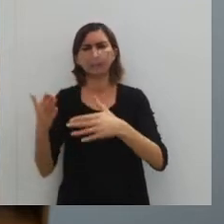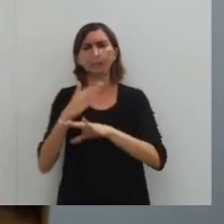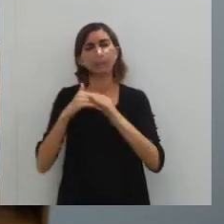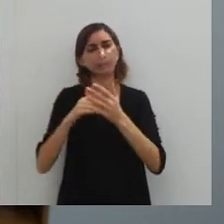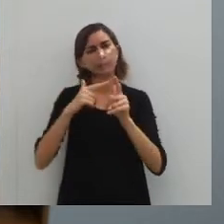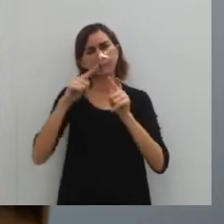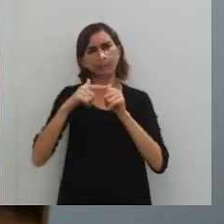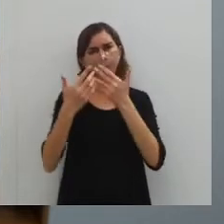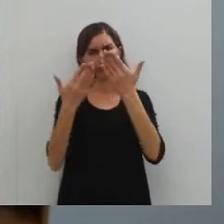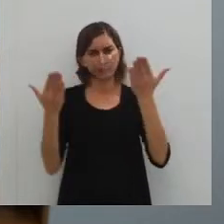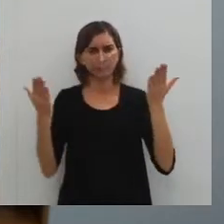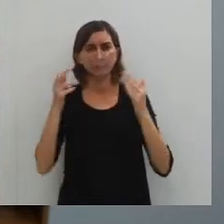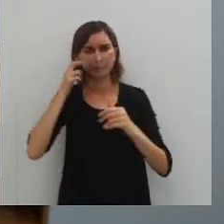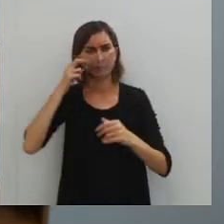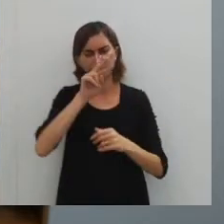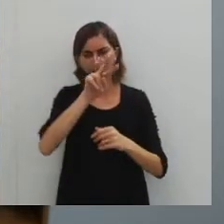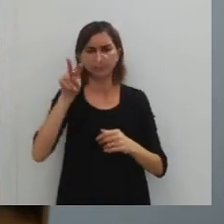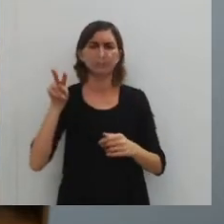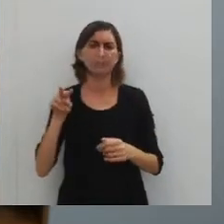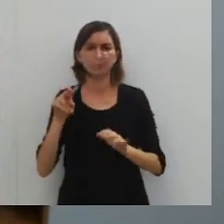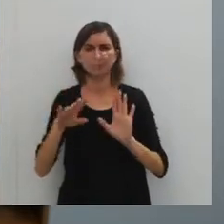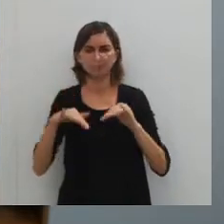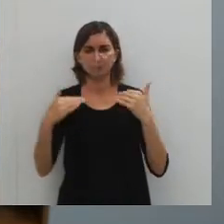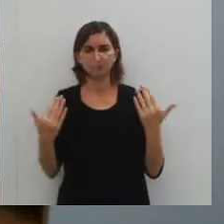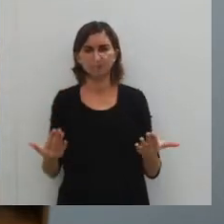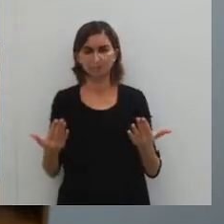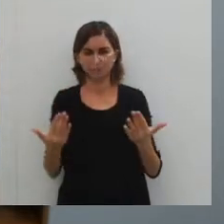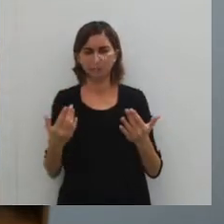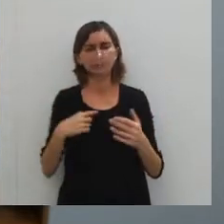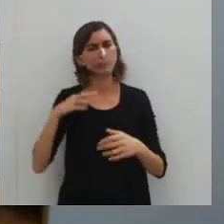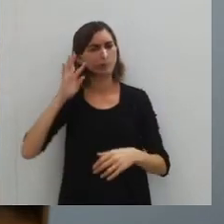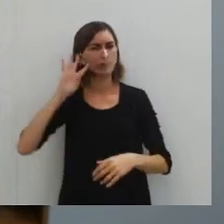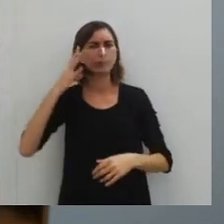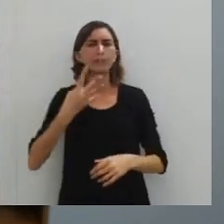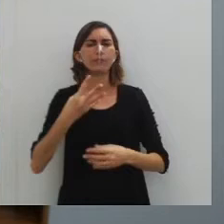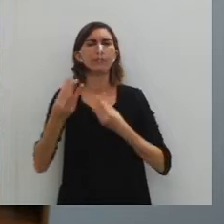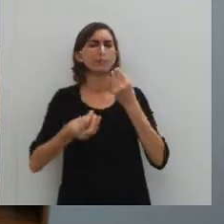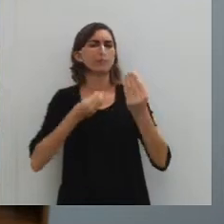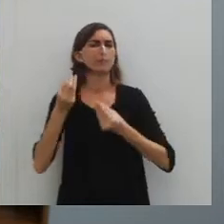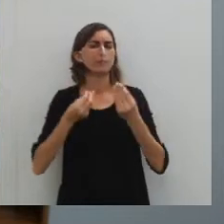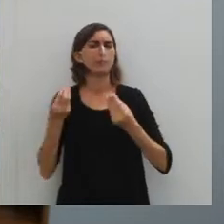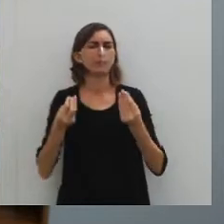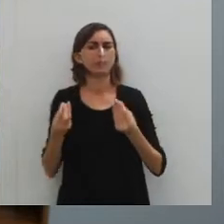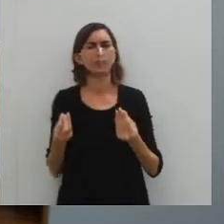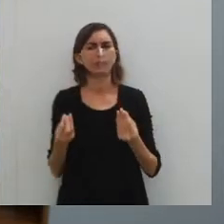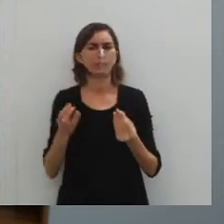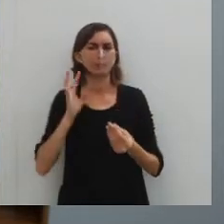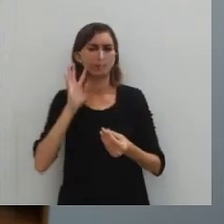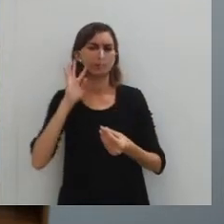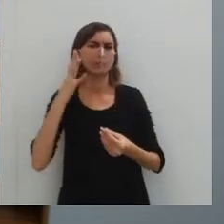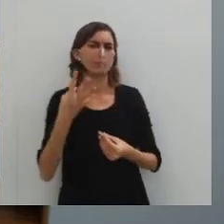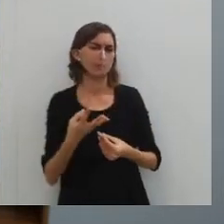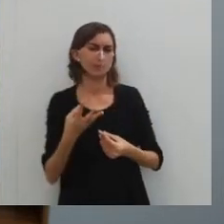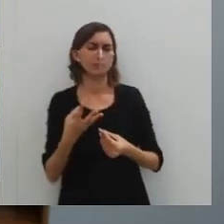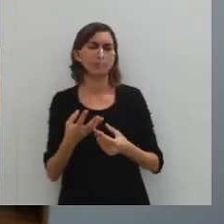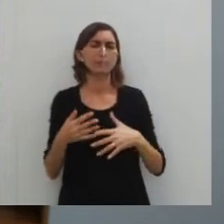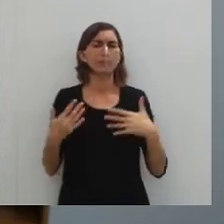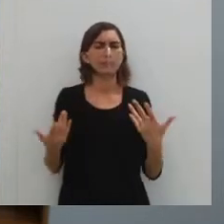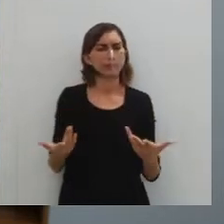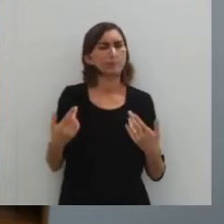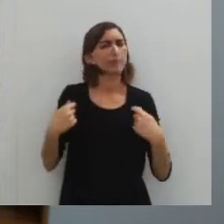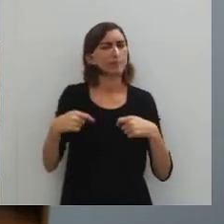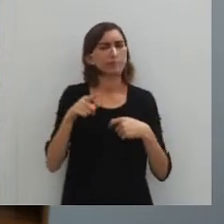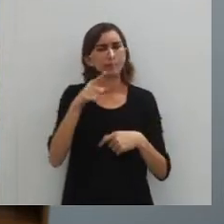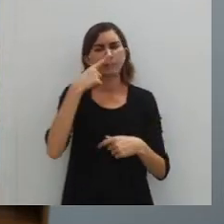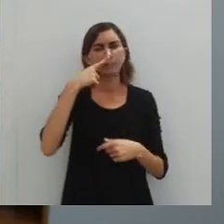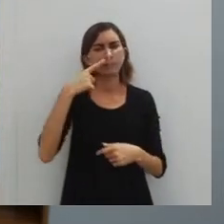esses problemas que a gente já viu. Qual é a solução? Qual seria a solução para esse